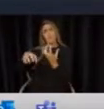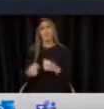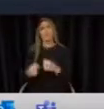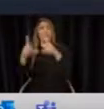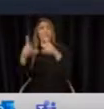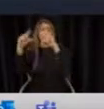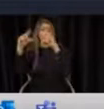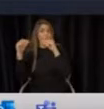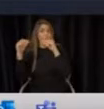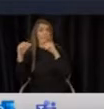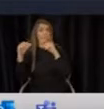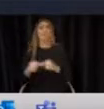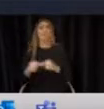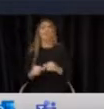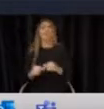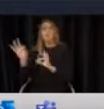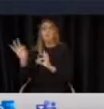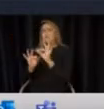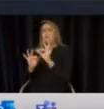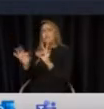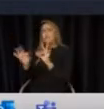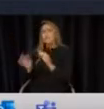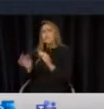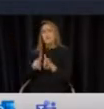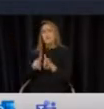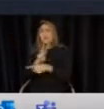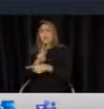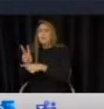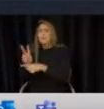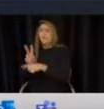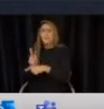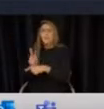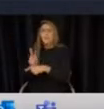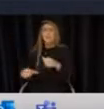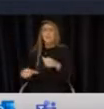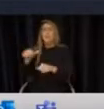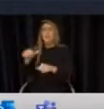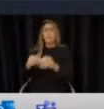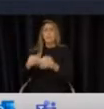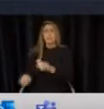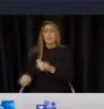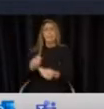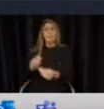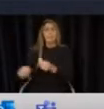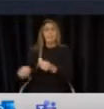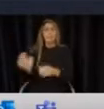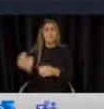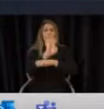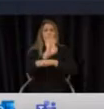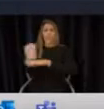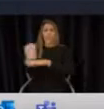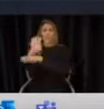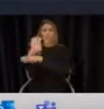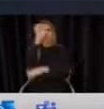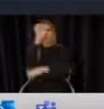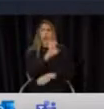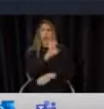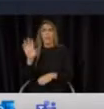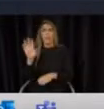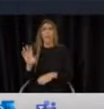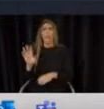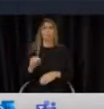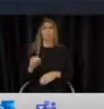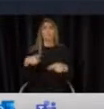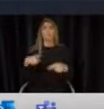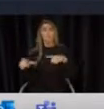de transplante, e cada estado aqui do nosso país trabalha de uma maneira. A gente fala que o Brasil é um modelo misto, americano